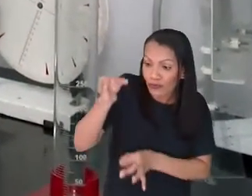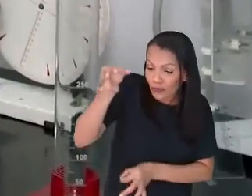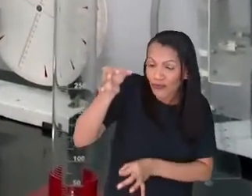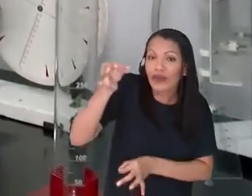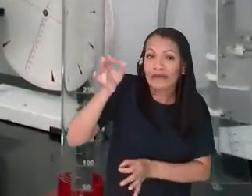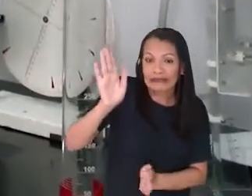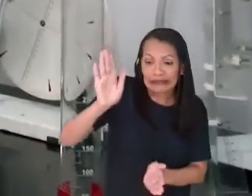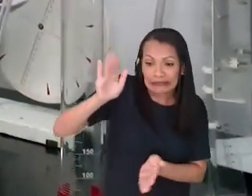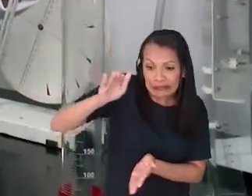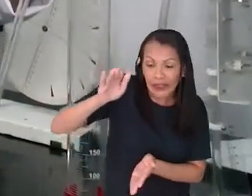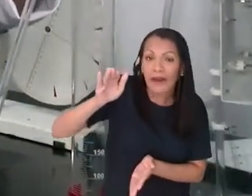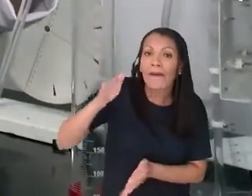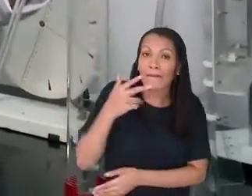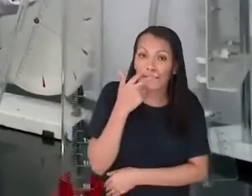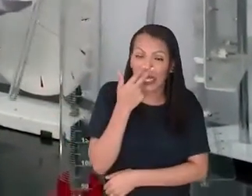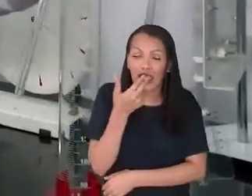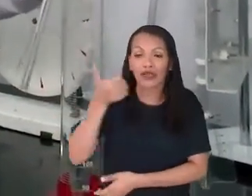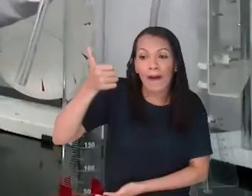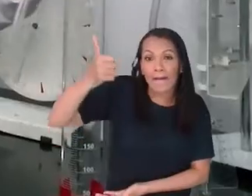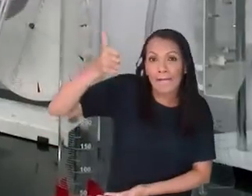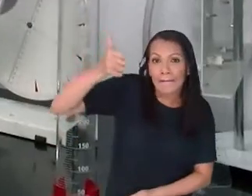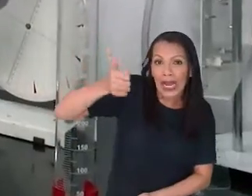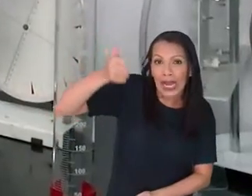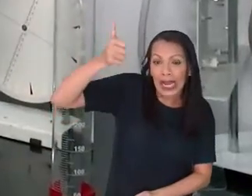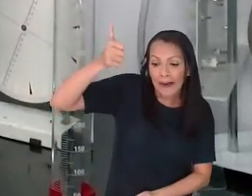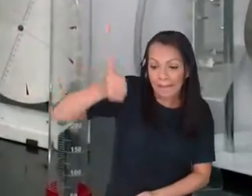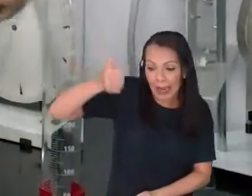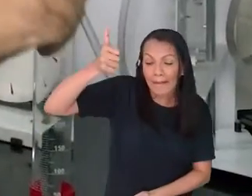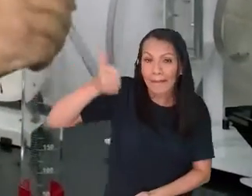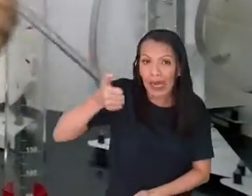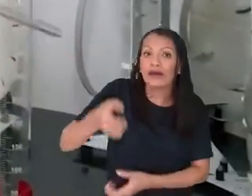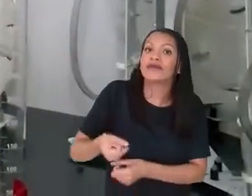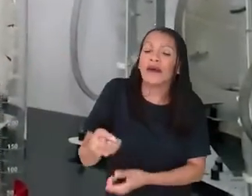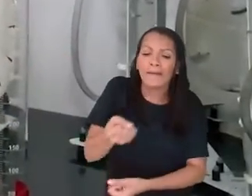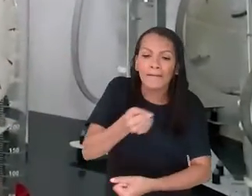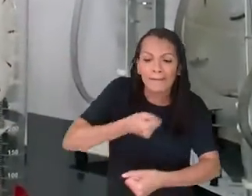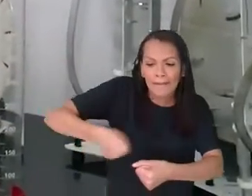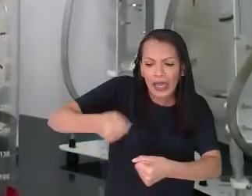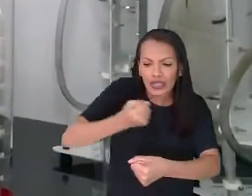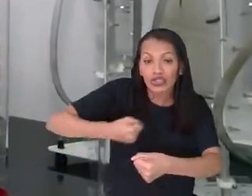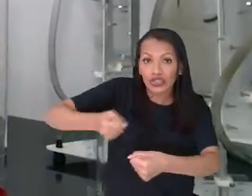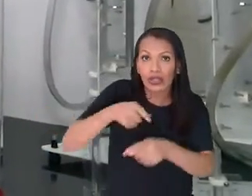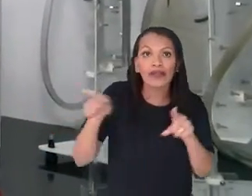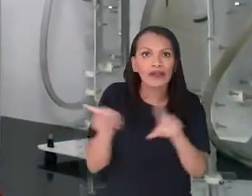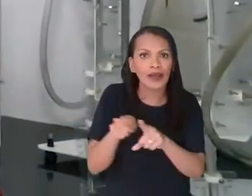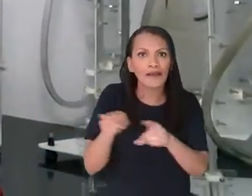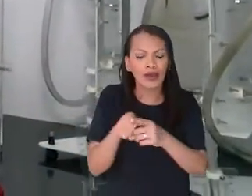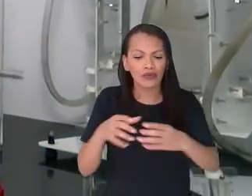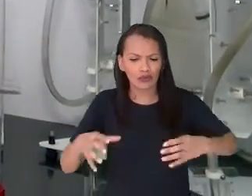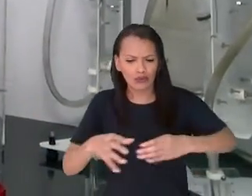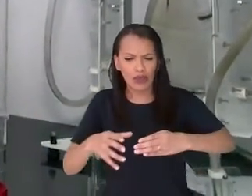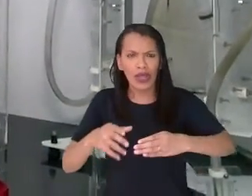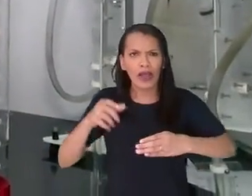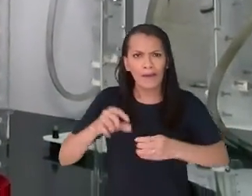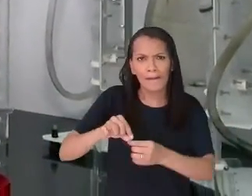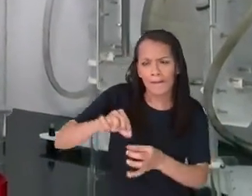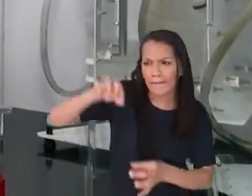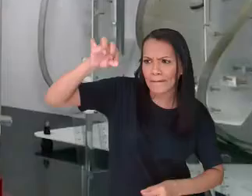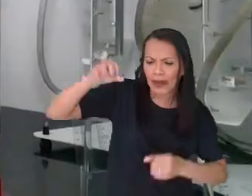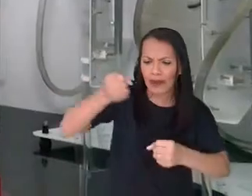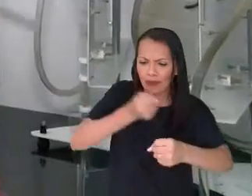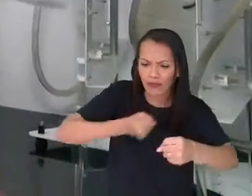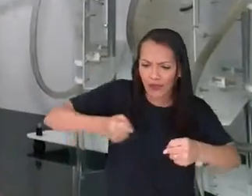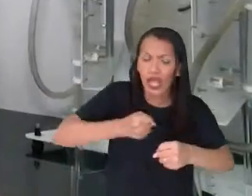fechado, ele era um bastão de vidro que serve para a gente mexer, porque lá no laboratório, gente, a gente não vai usar uma colher de pau,